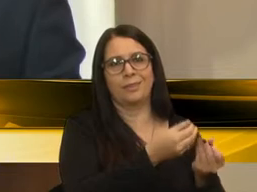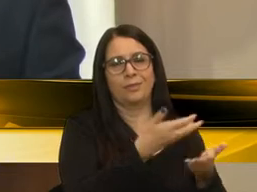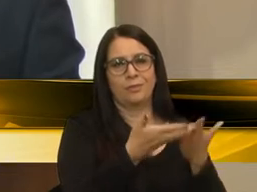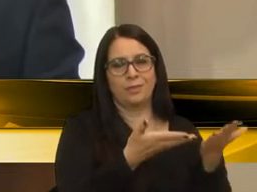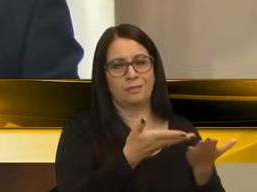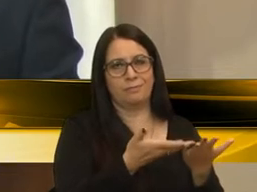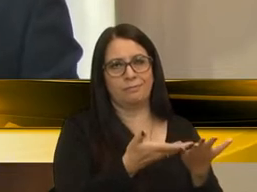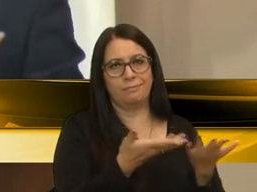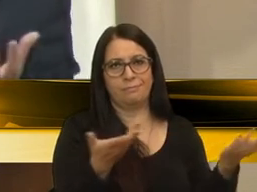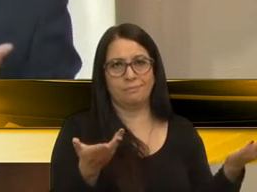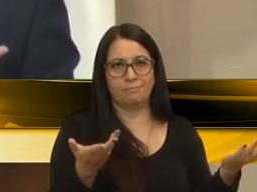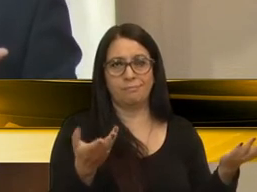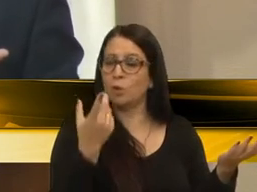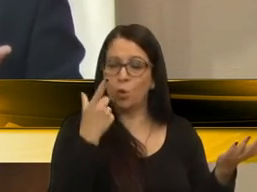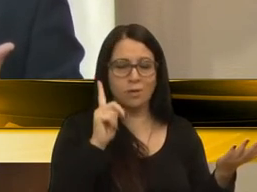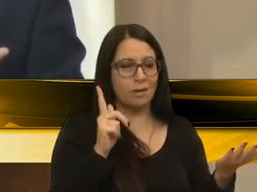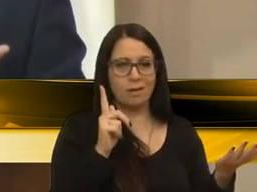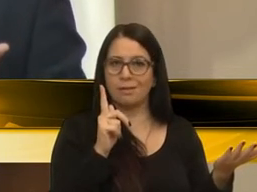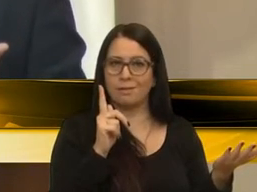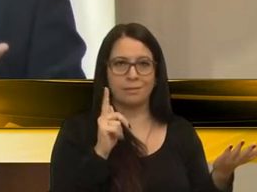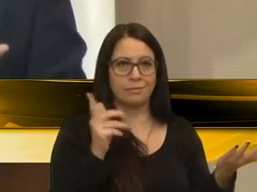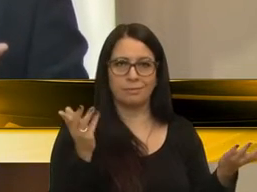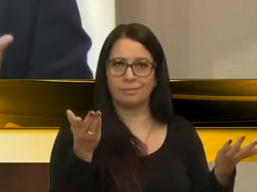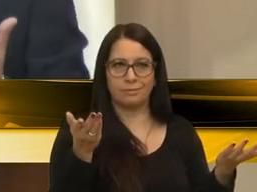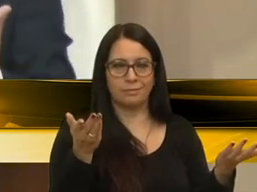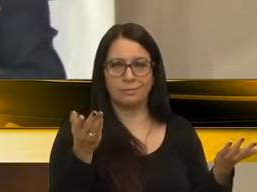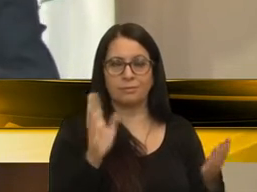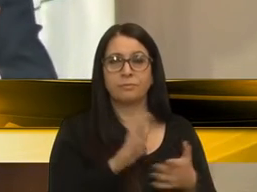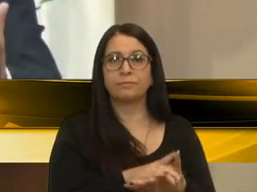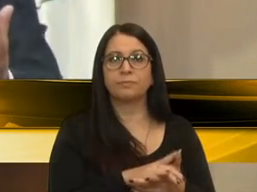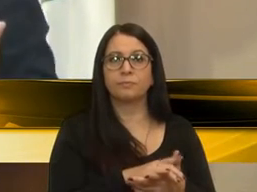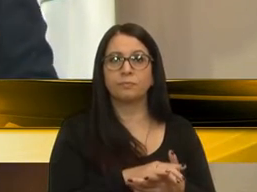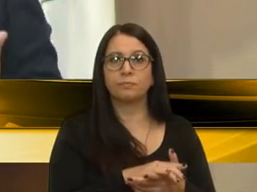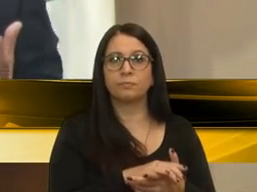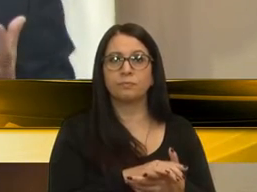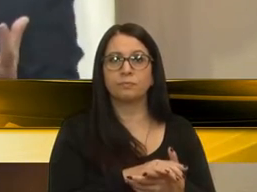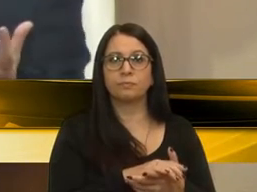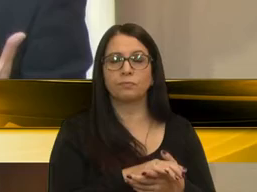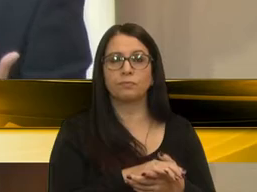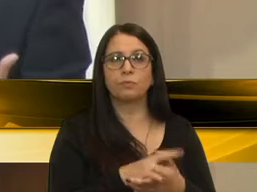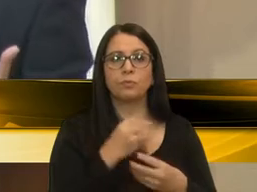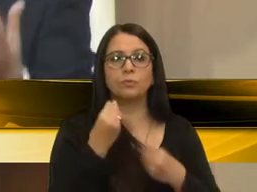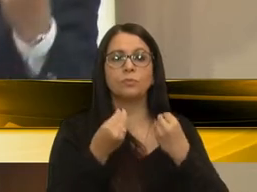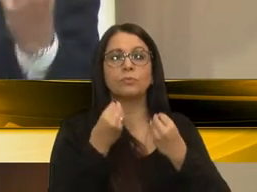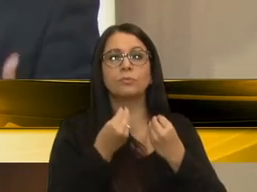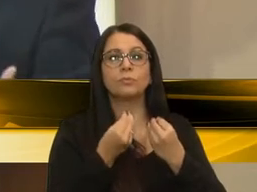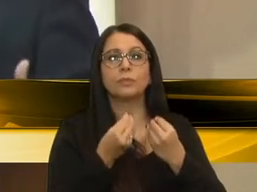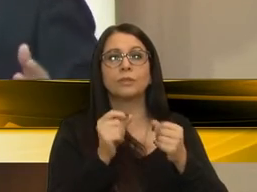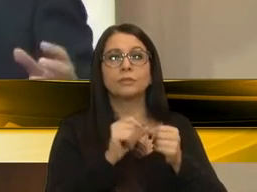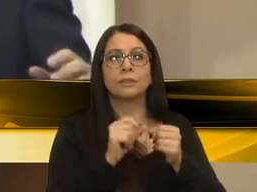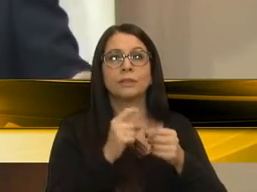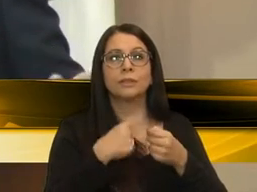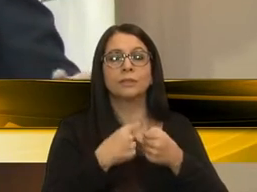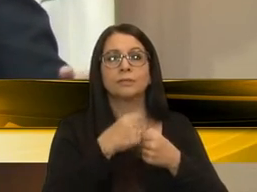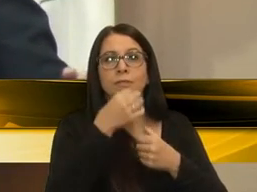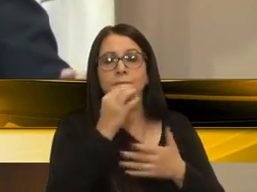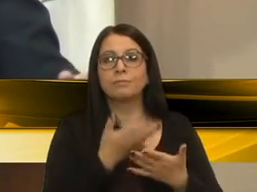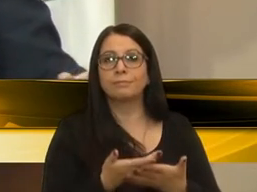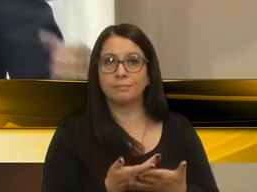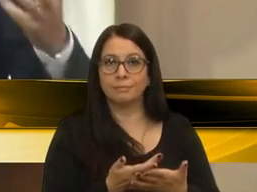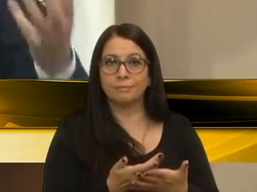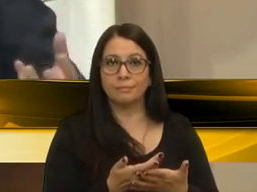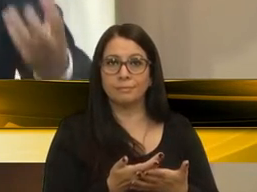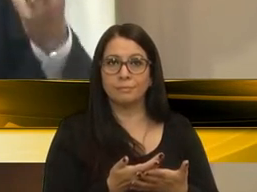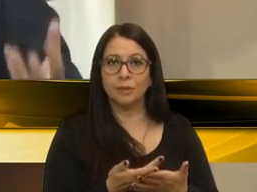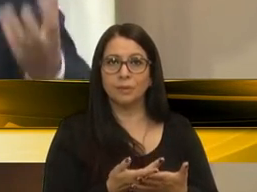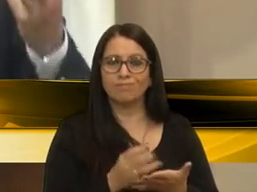serviço. Não consegue oferecer o serviço. Então, a que ponto que nós estamos chegando no município de Caxias do Sul? De